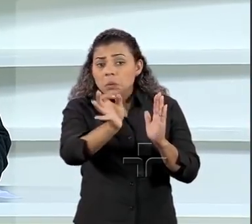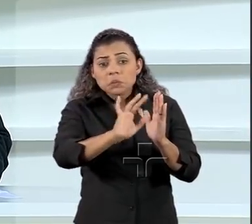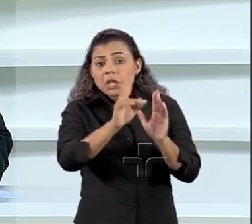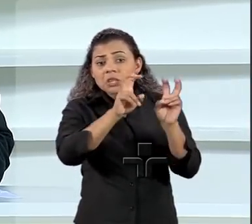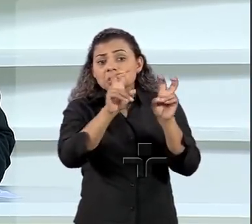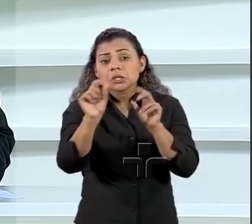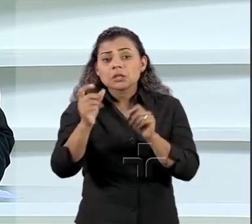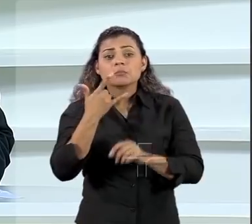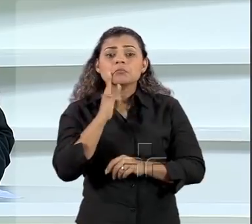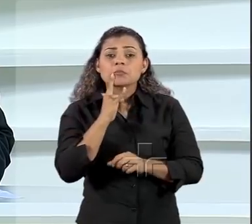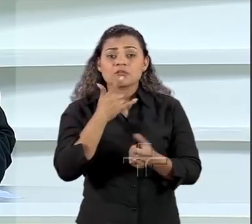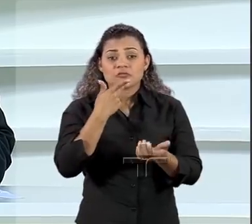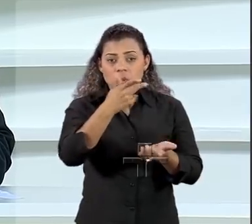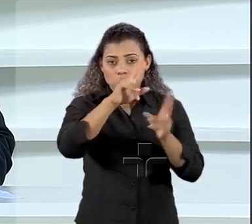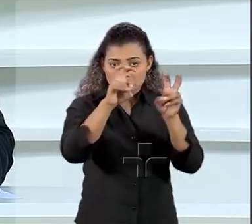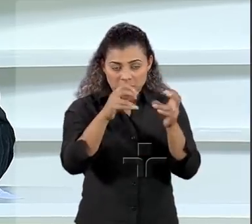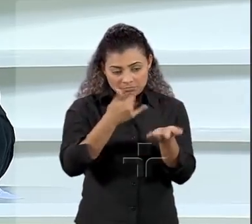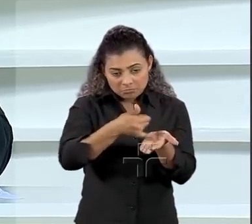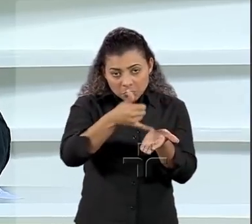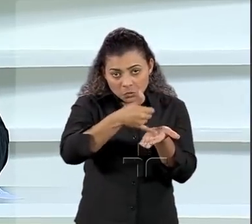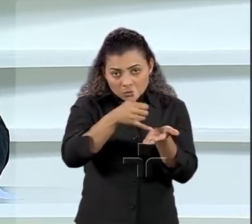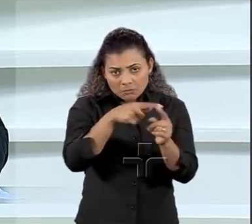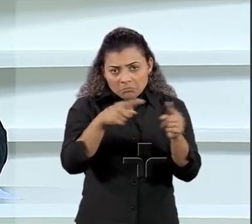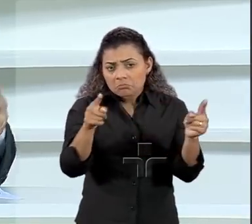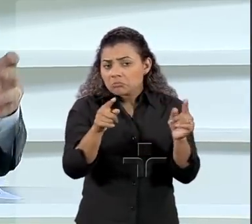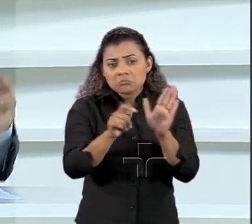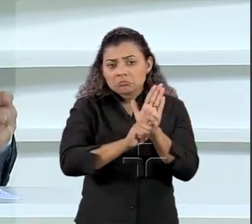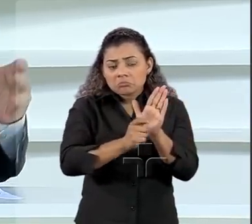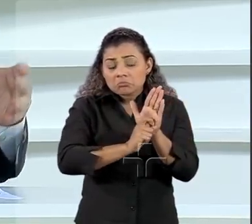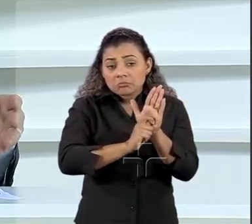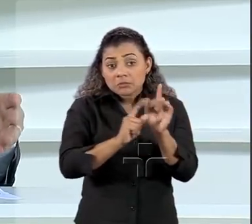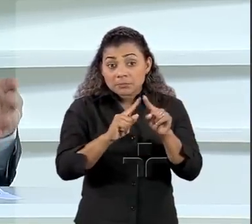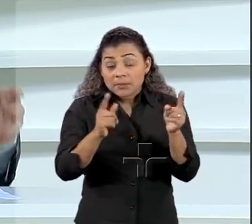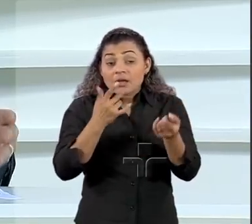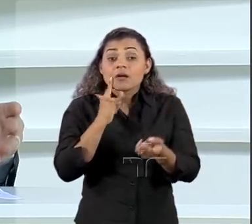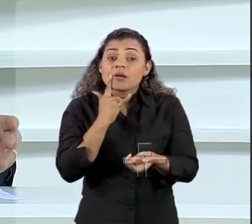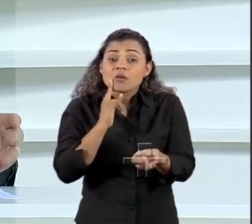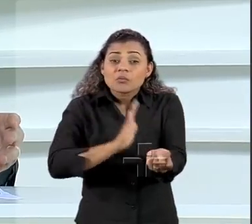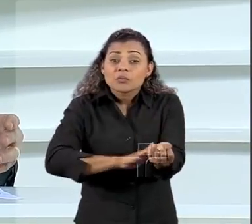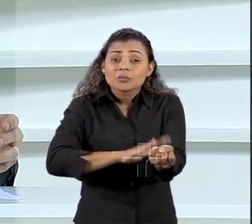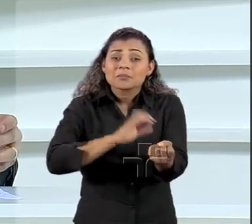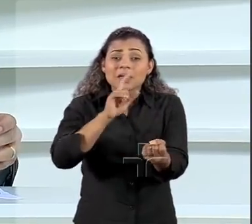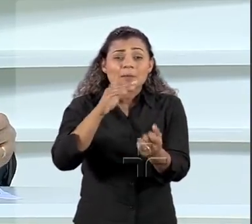das drogas, né? Mas o alcoolismo, que é um problema